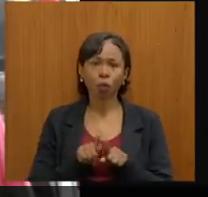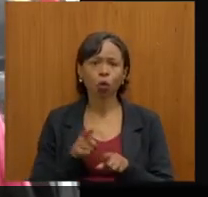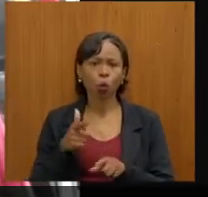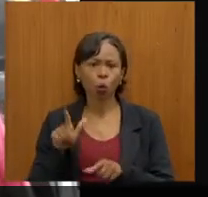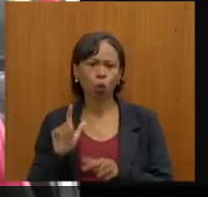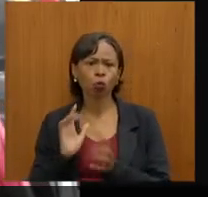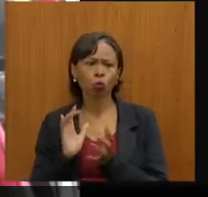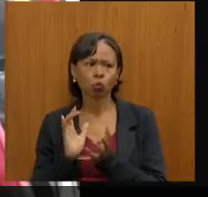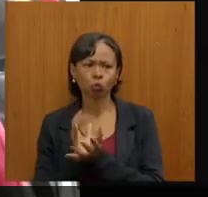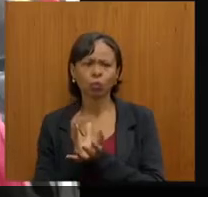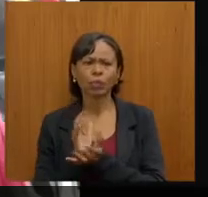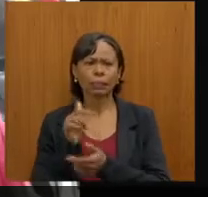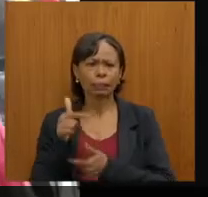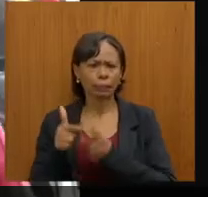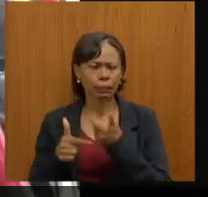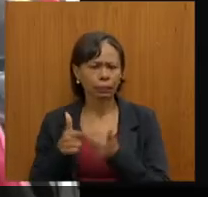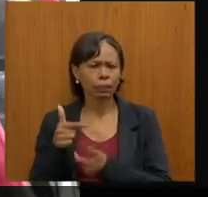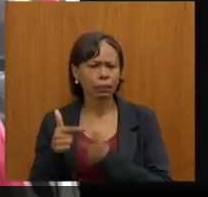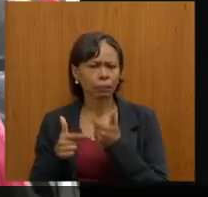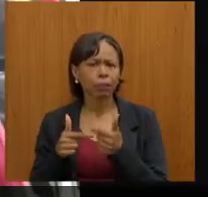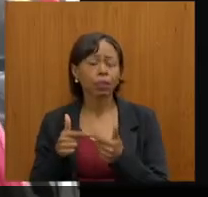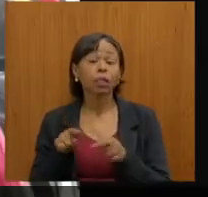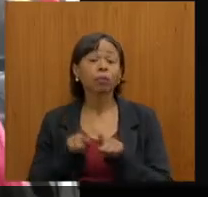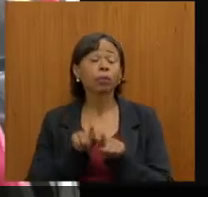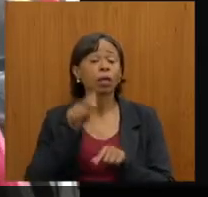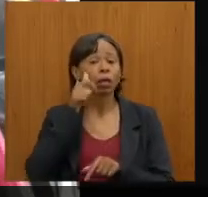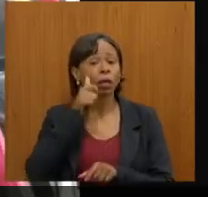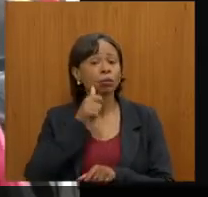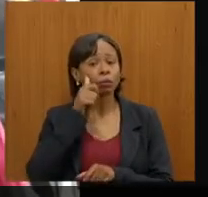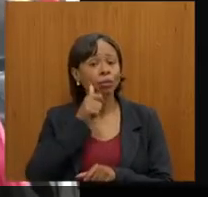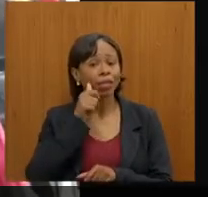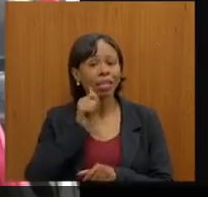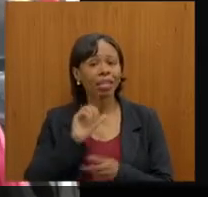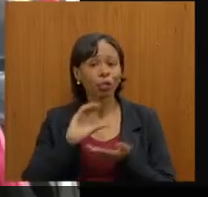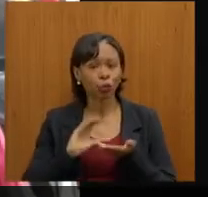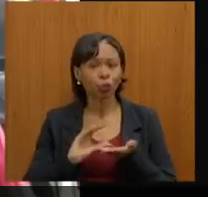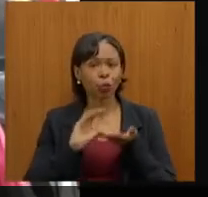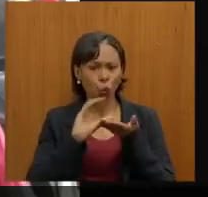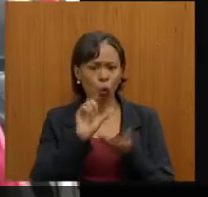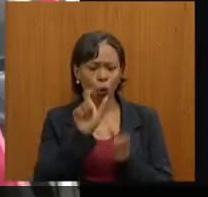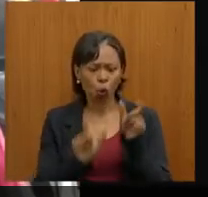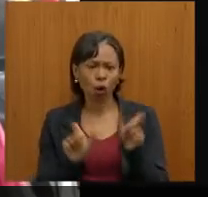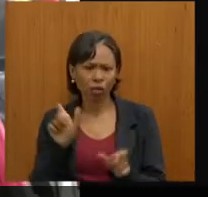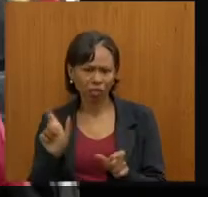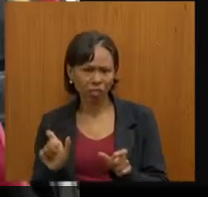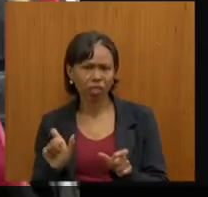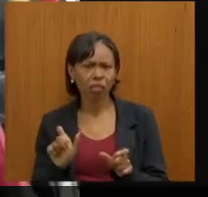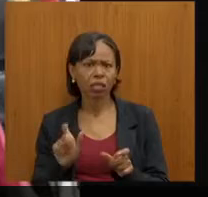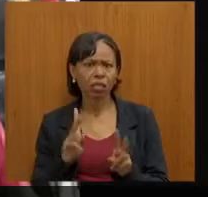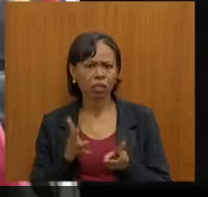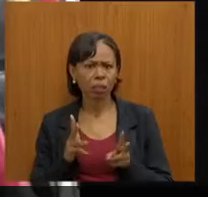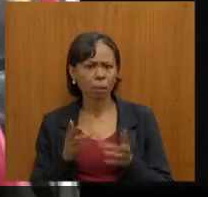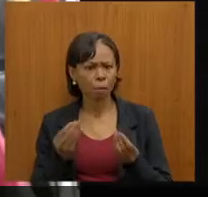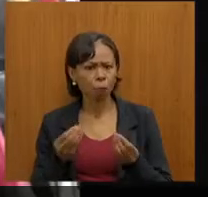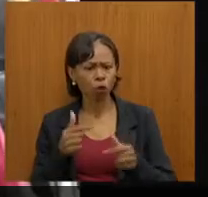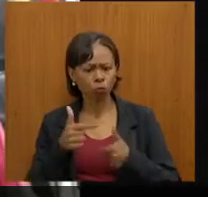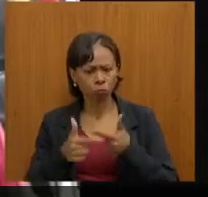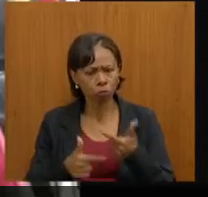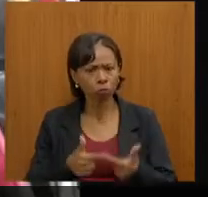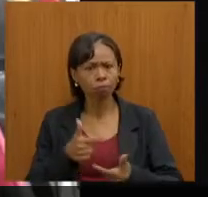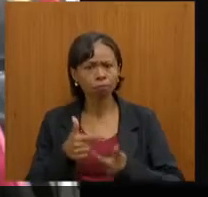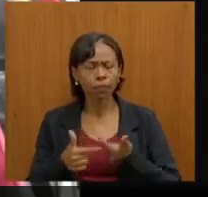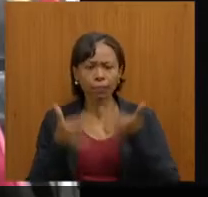trabalhando muito também e as nossas conselheiras elas são é é bem ativas elas estão sempre